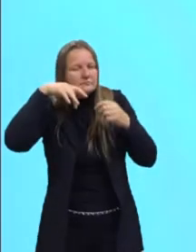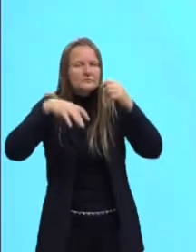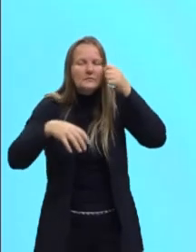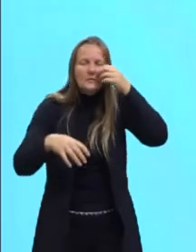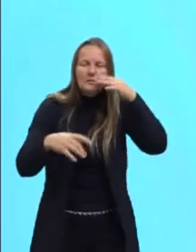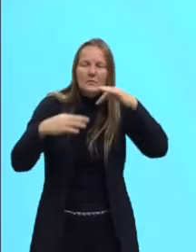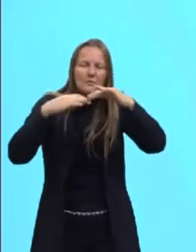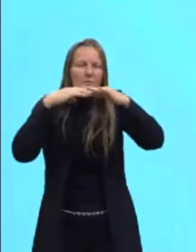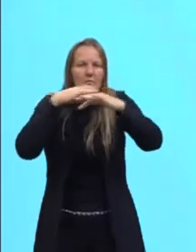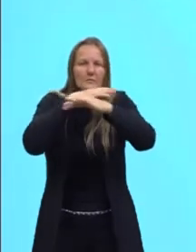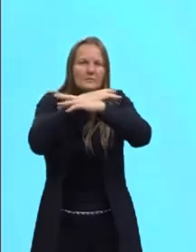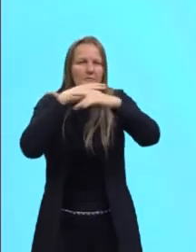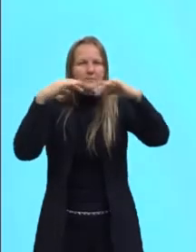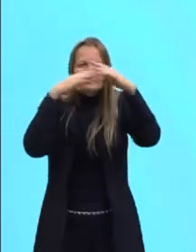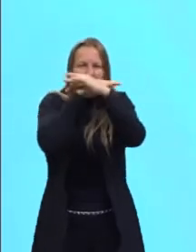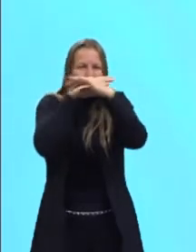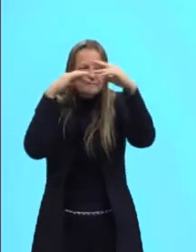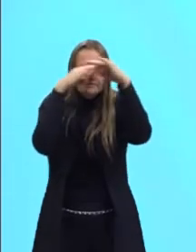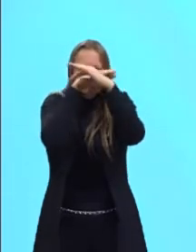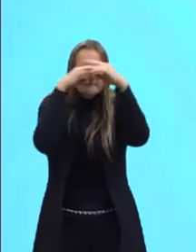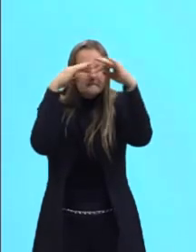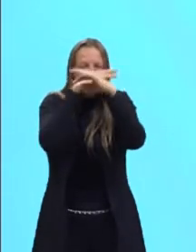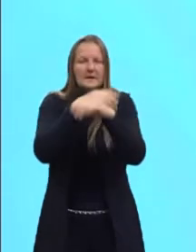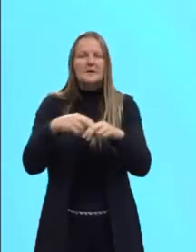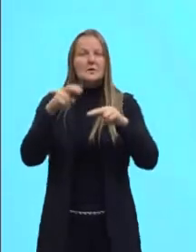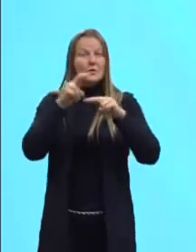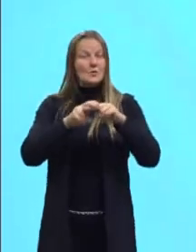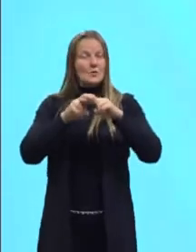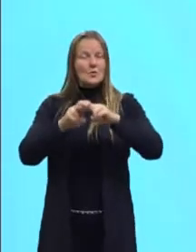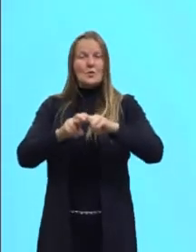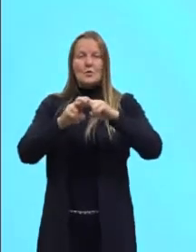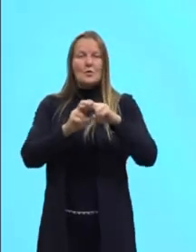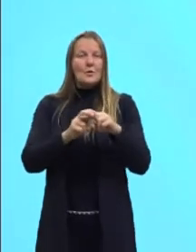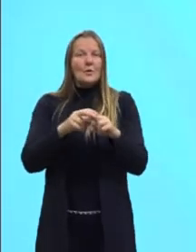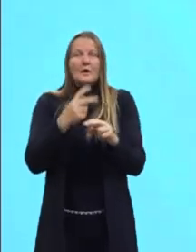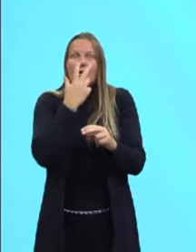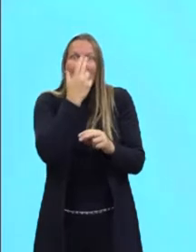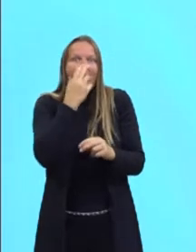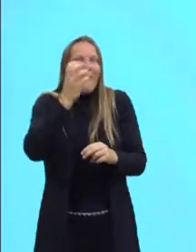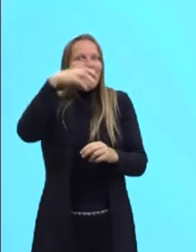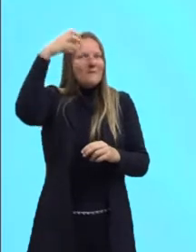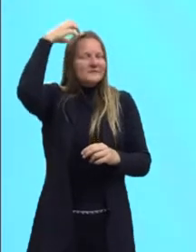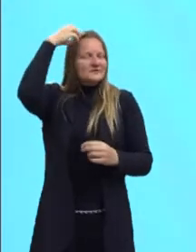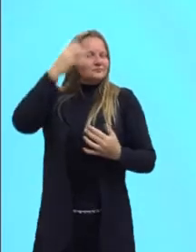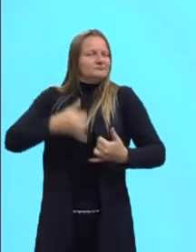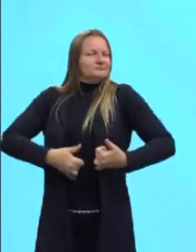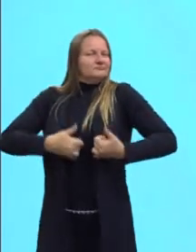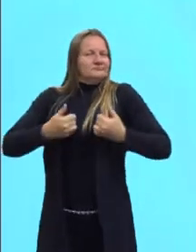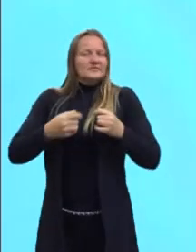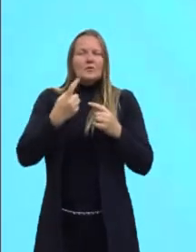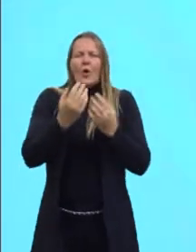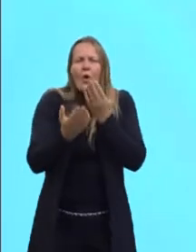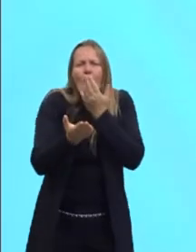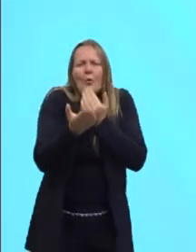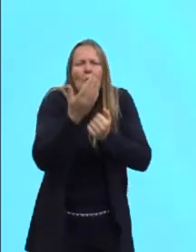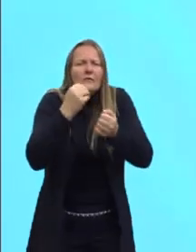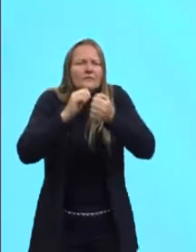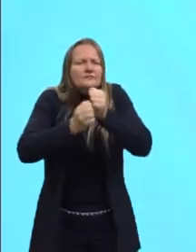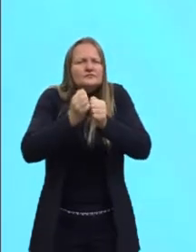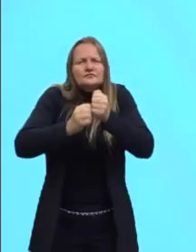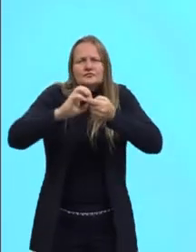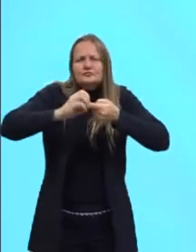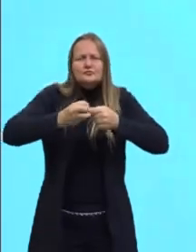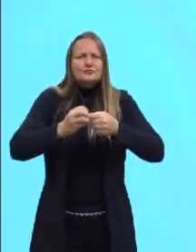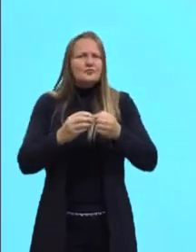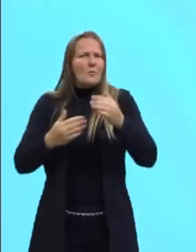e tráfego sentou pra descansar como se fosse um príncipe comeu feijão com arroz como se